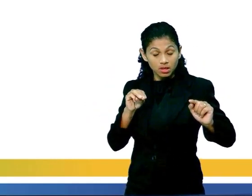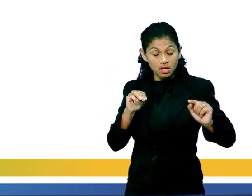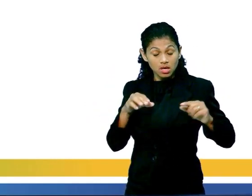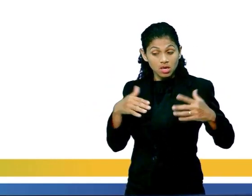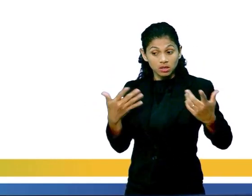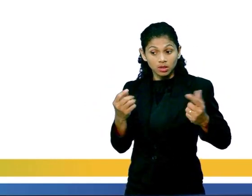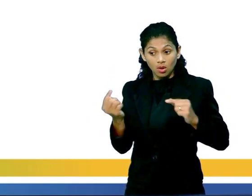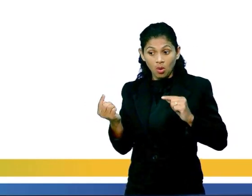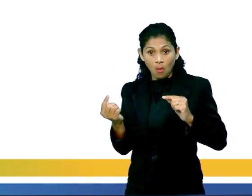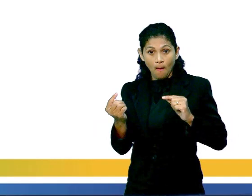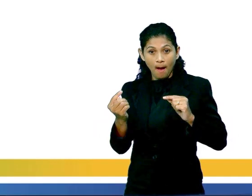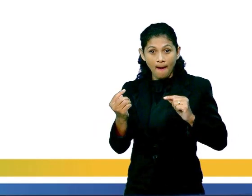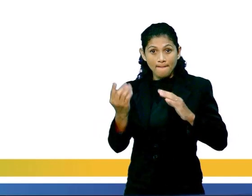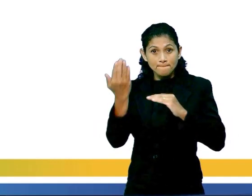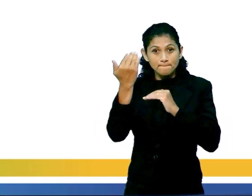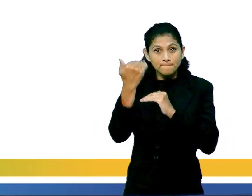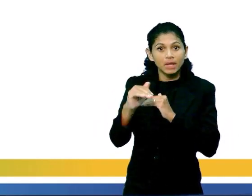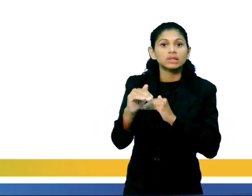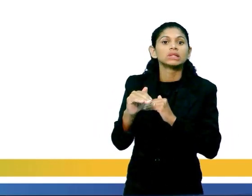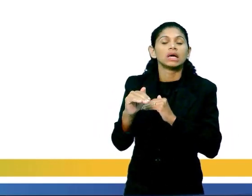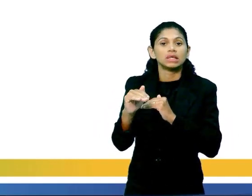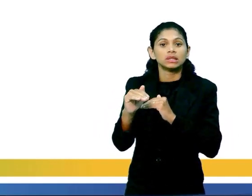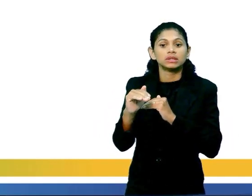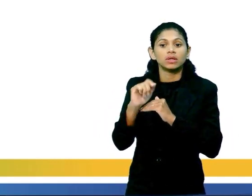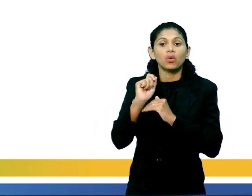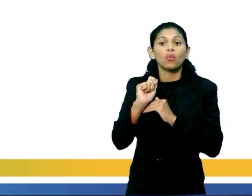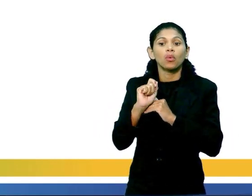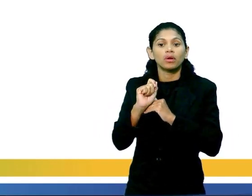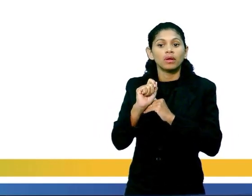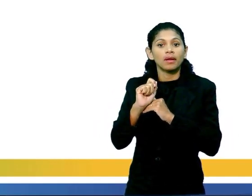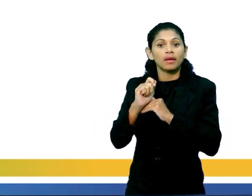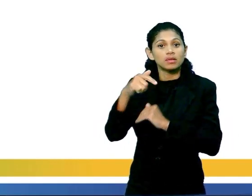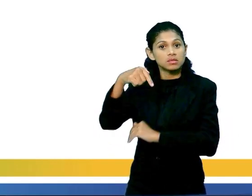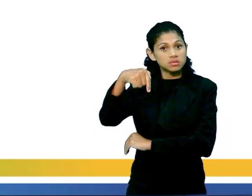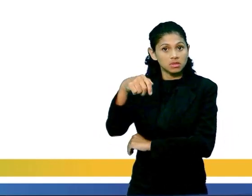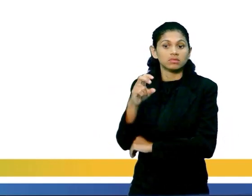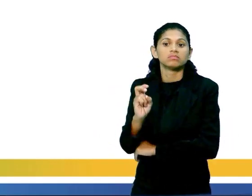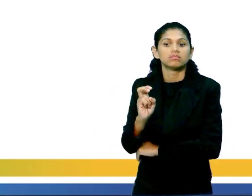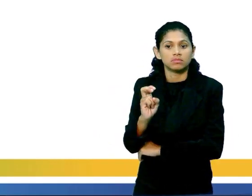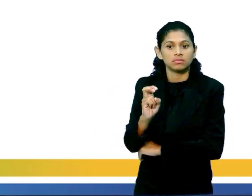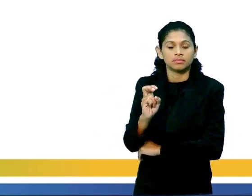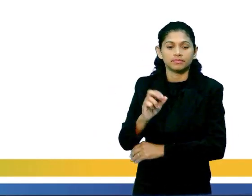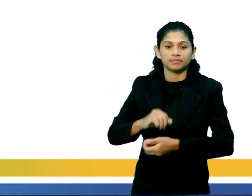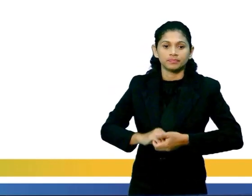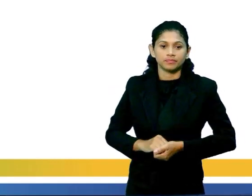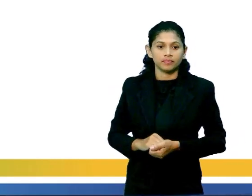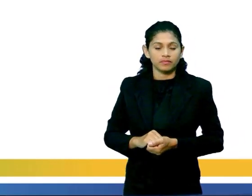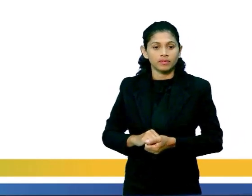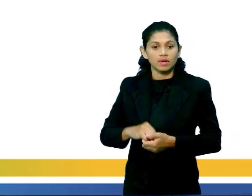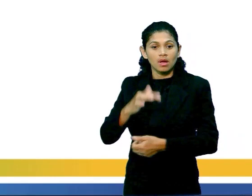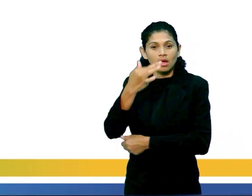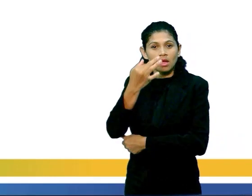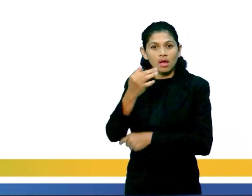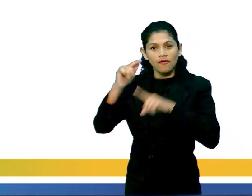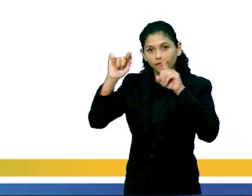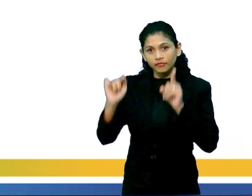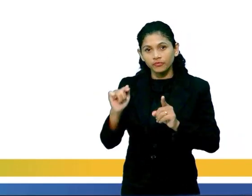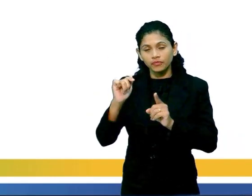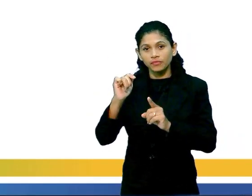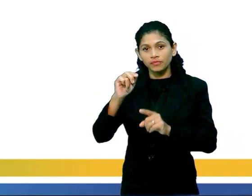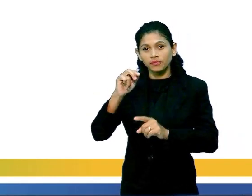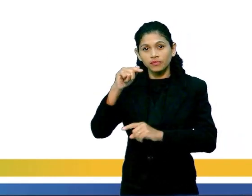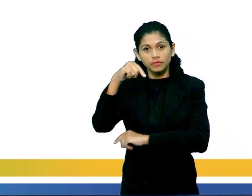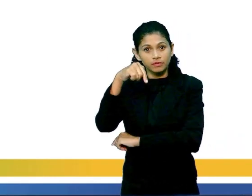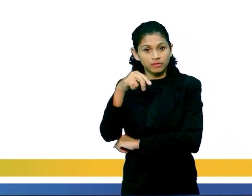agora é só formar a nossa equação. Vamos lá. F de 75 é